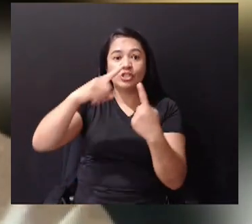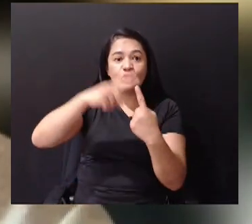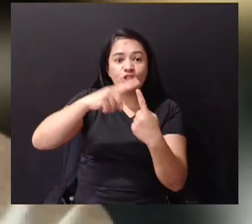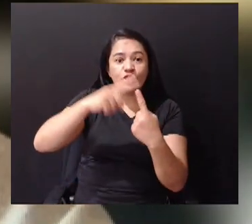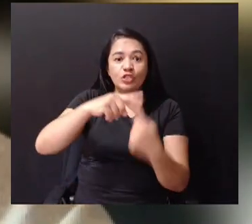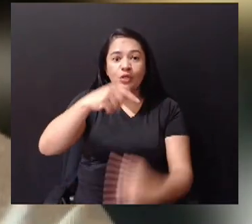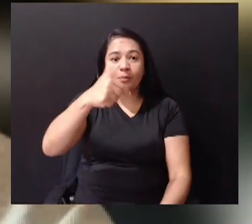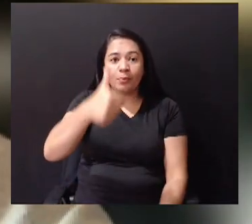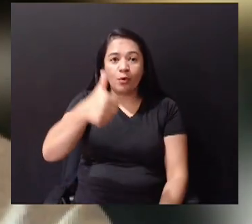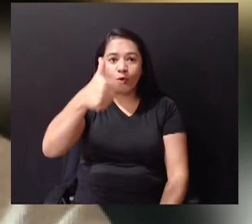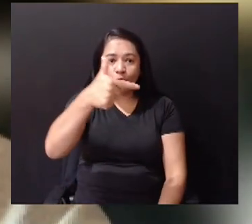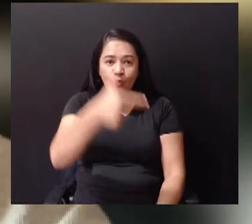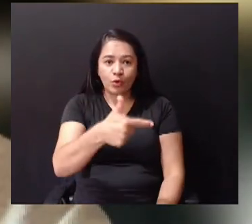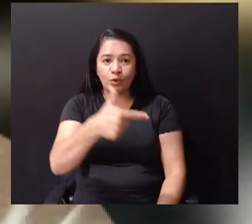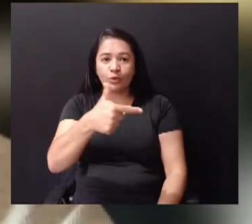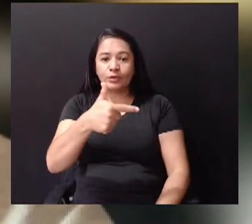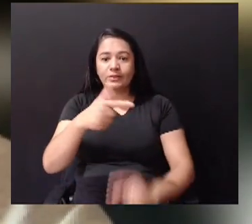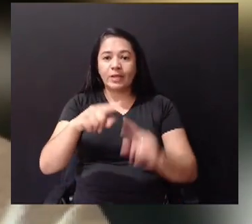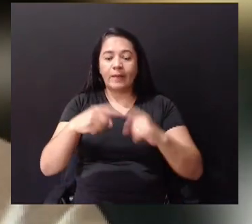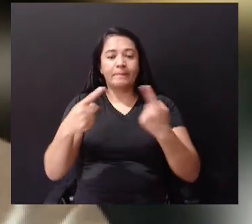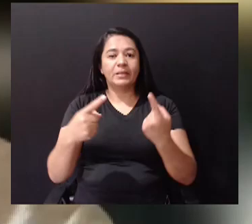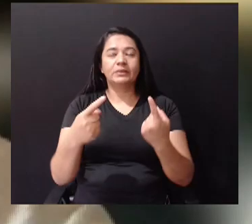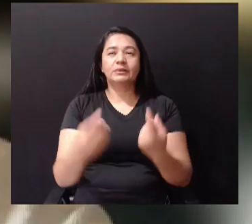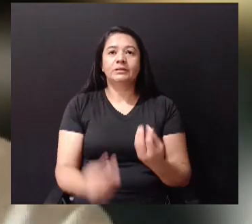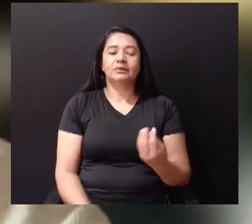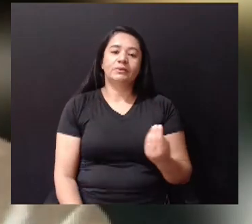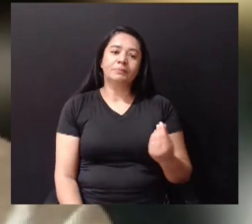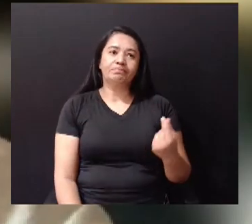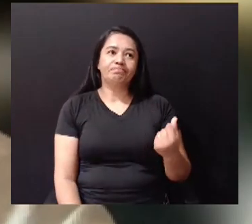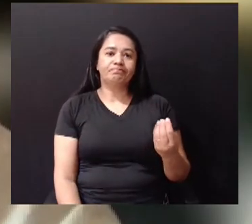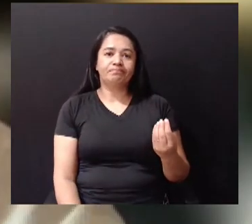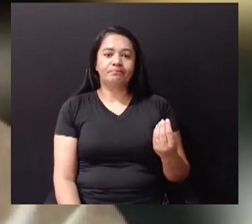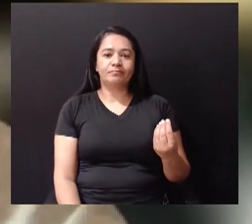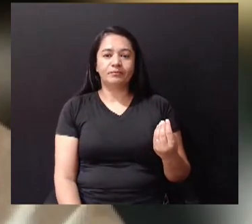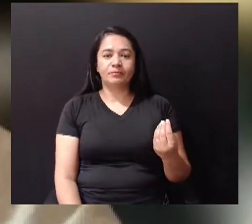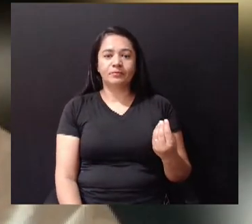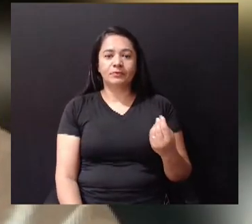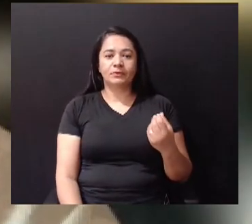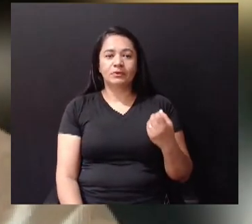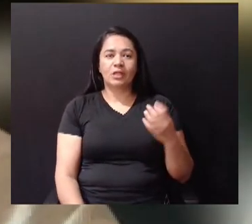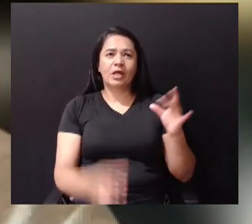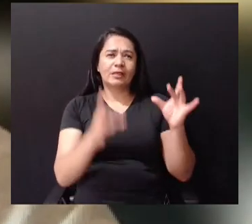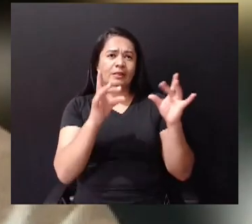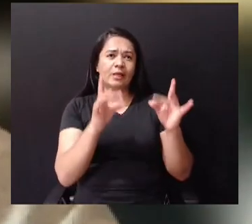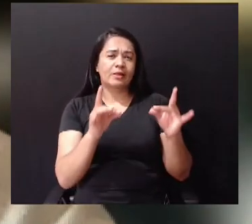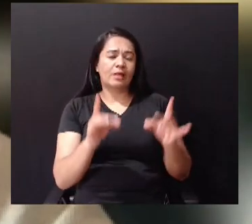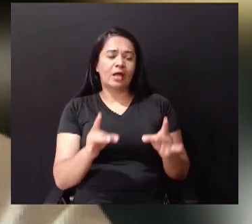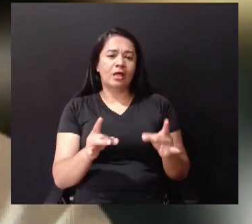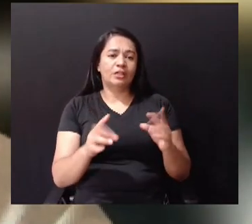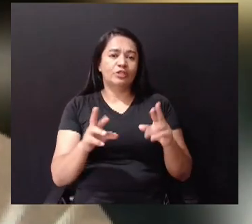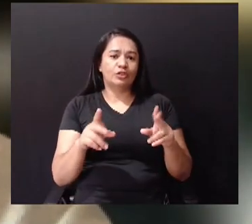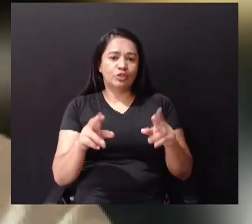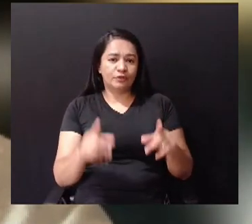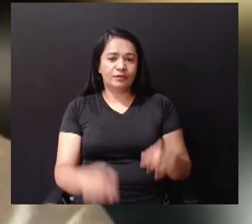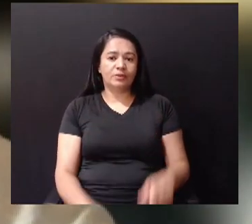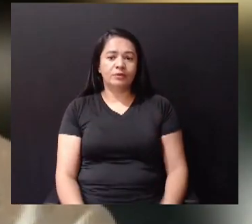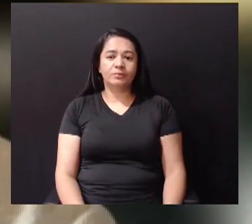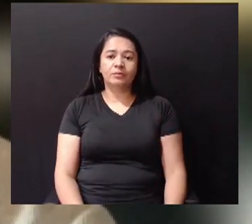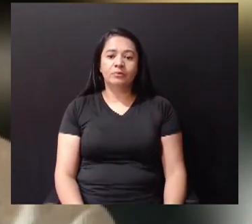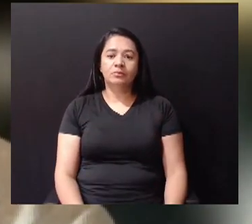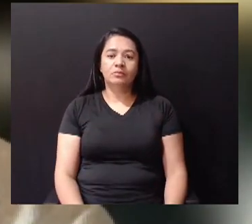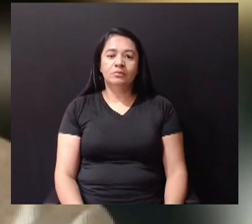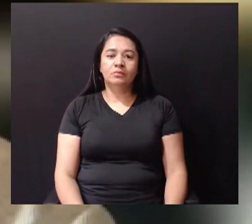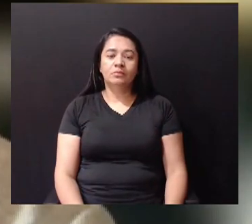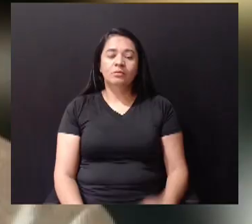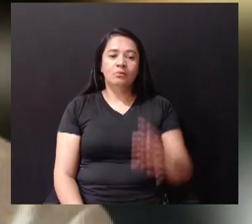não tem tanta... a gente não... Tem algum detalhe ou outro que a gente consegue ainda manejar ainda mais durante a radioterapia,